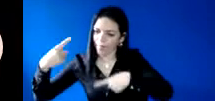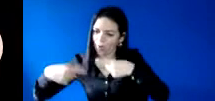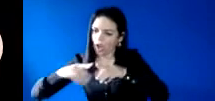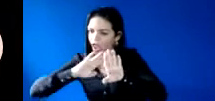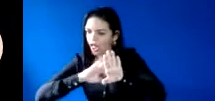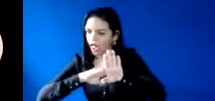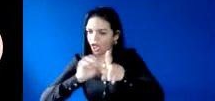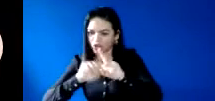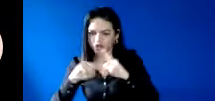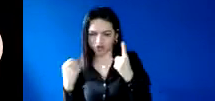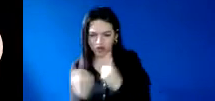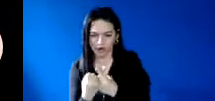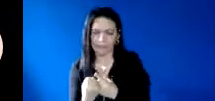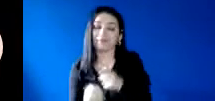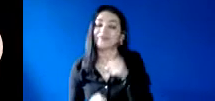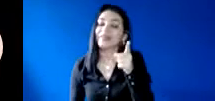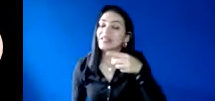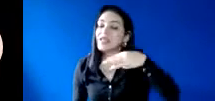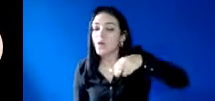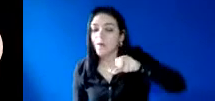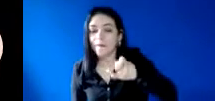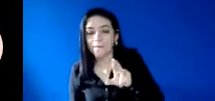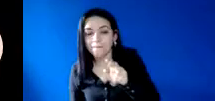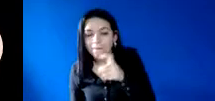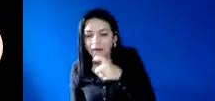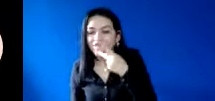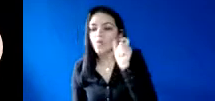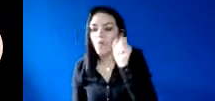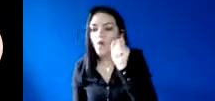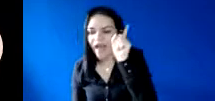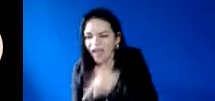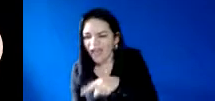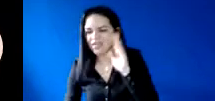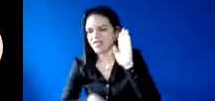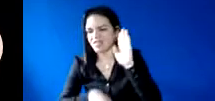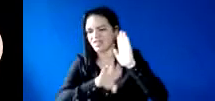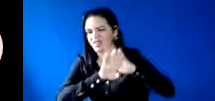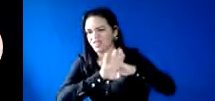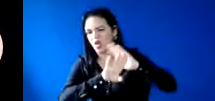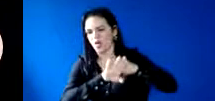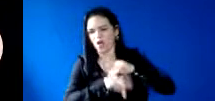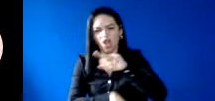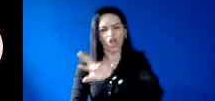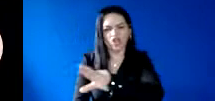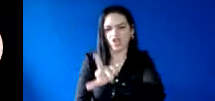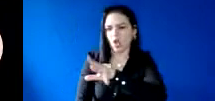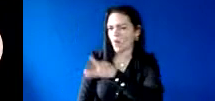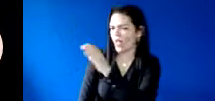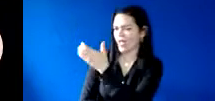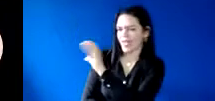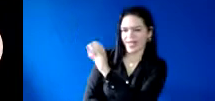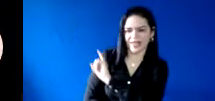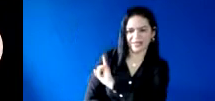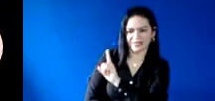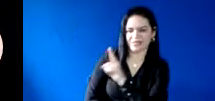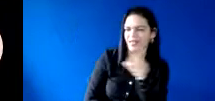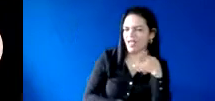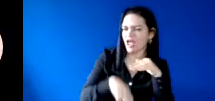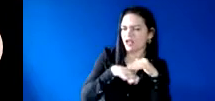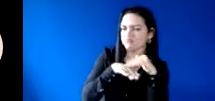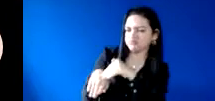isso que vocês dizem que é ciência é pura ideologia. Na realidade, vocês não estão fazendo ciência, vocês estão fazendo um jogo